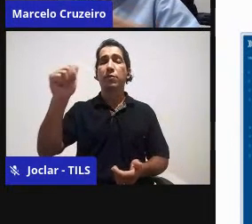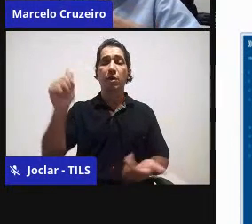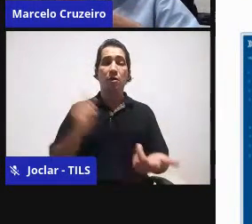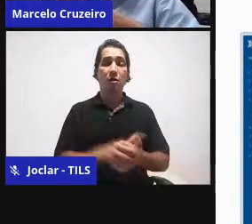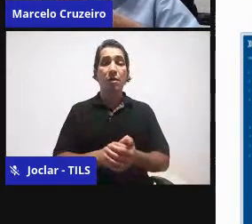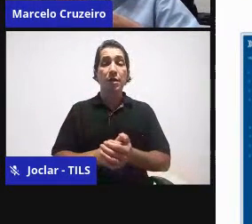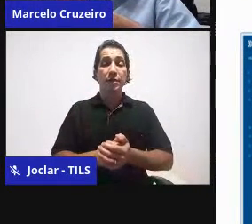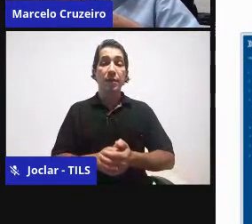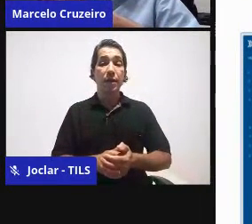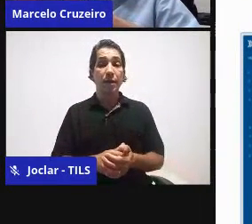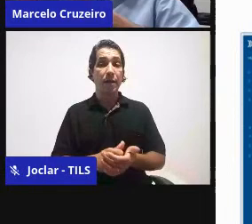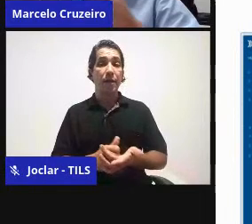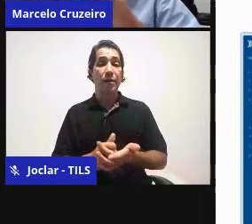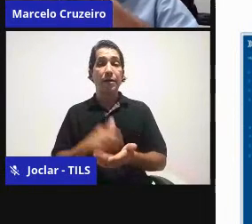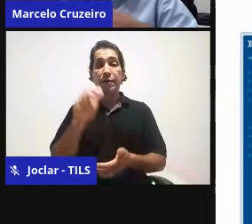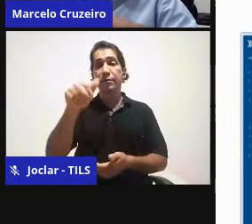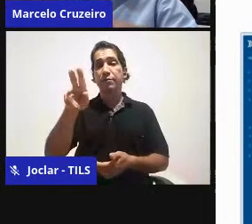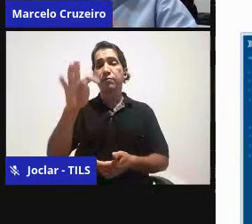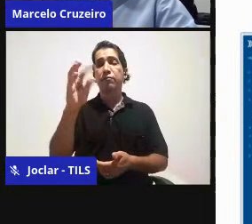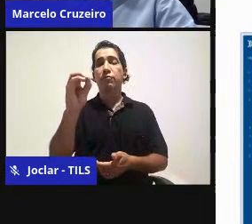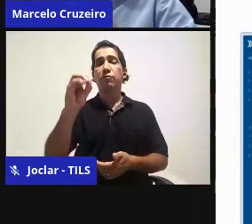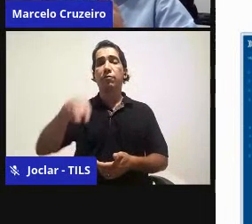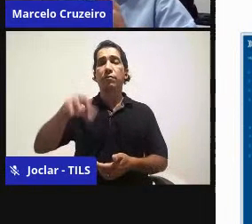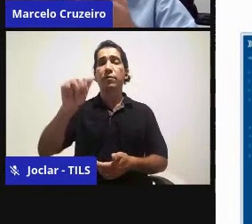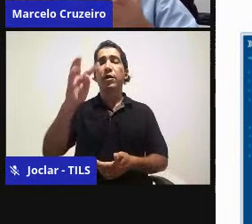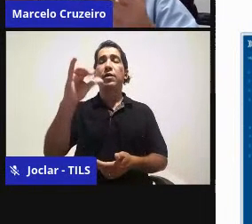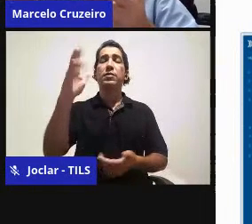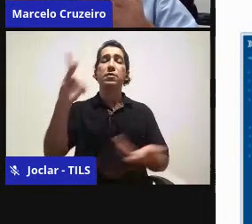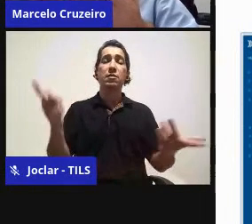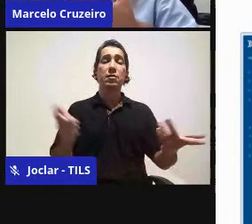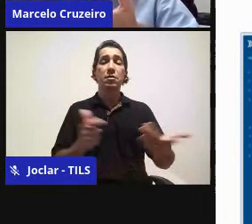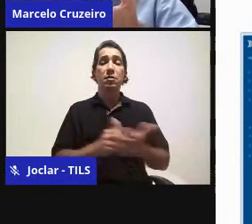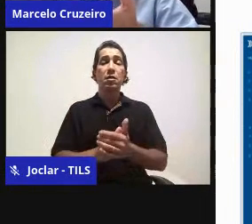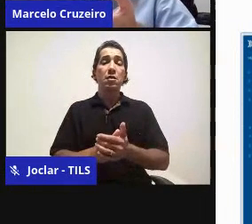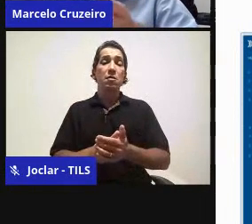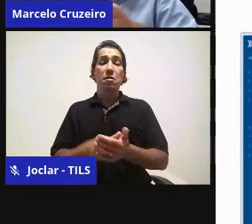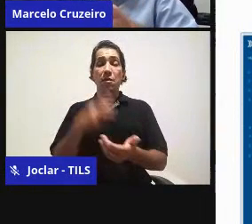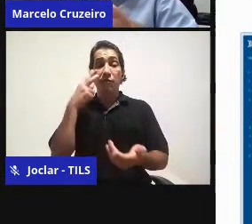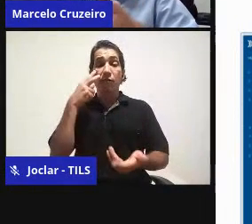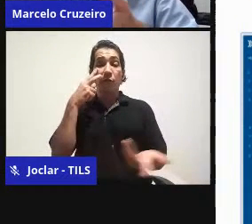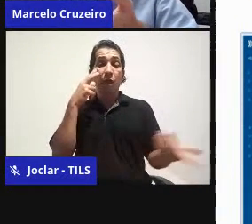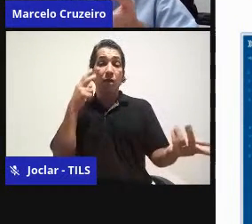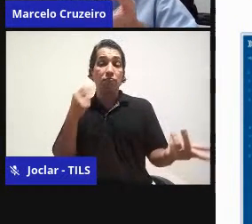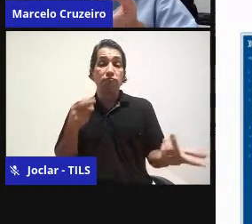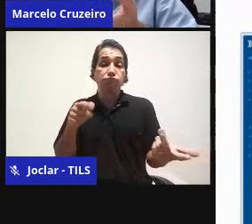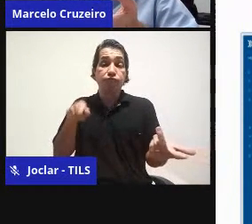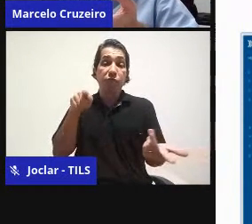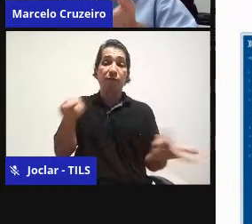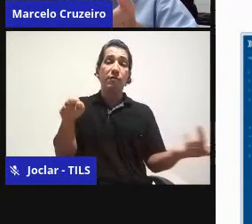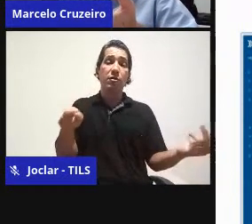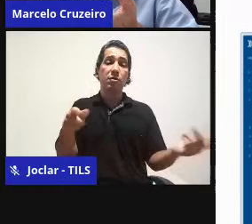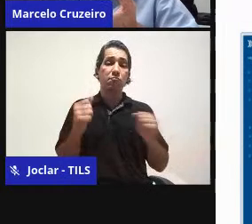monitoramento online dessa colheitadeira, você vai saber o consumo de combustível, você vai saber o consumo,